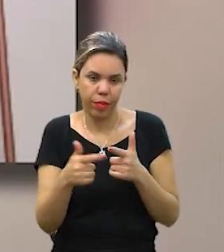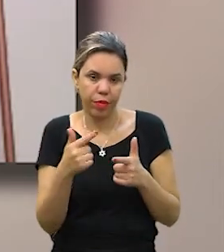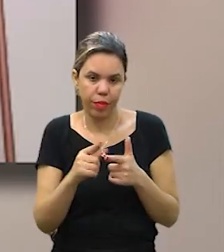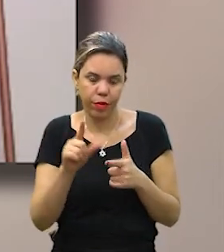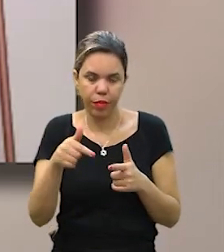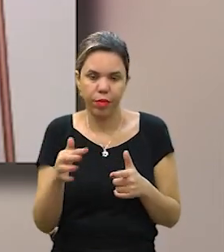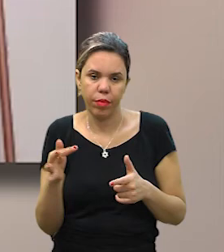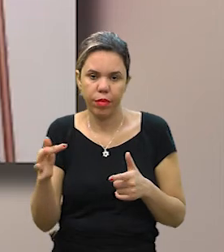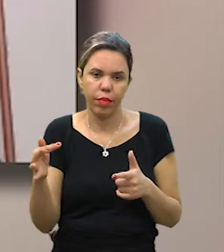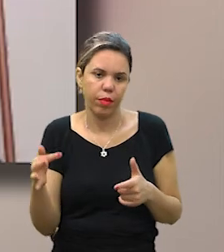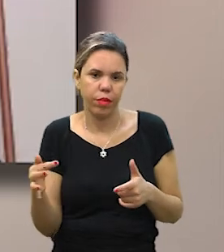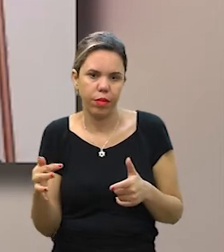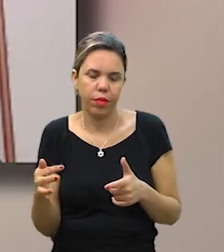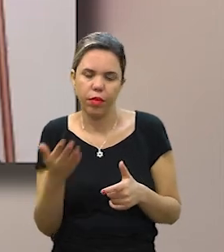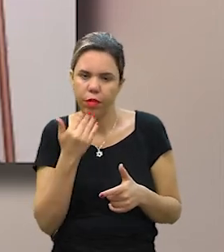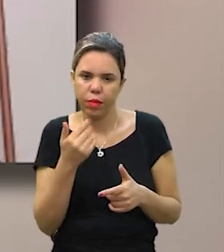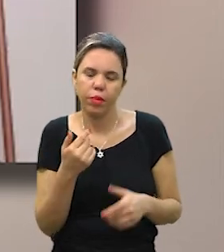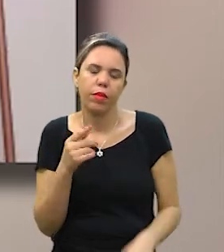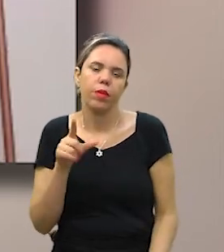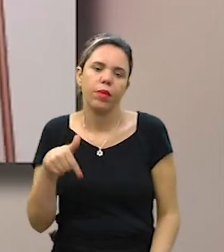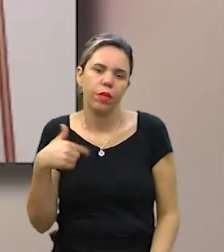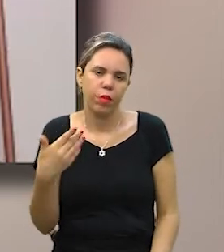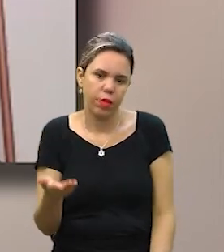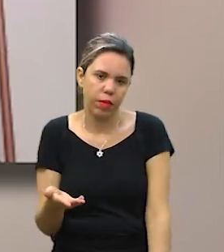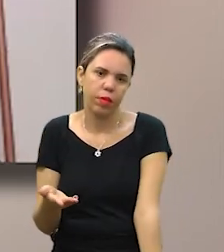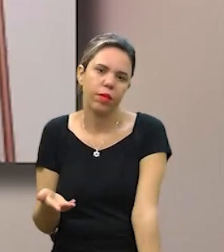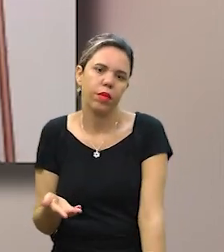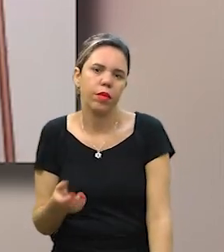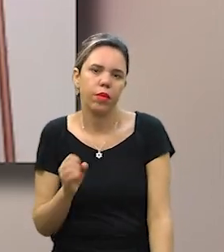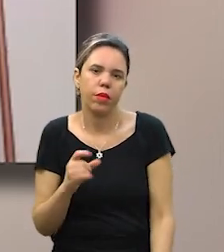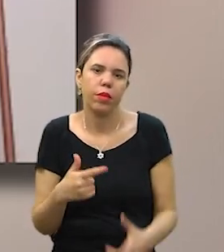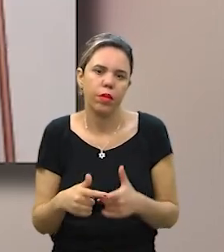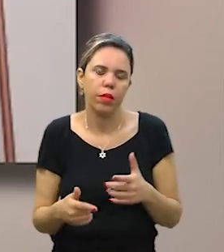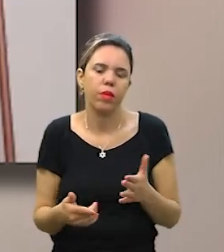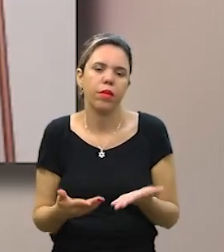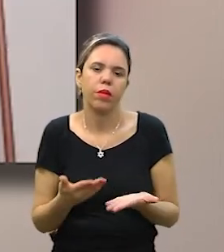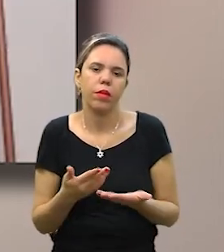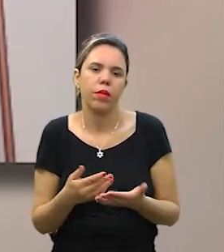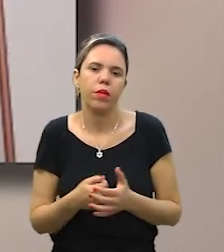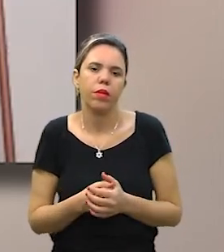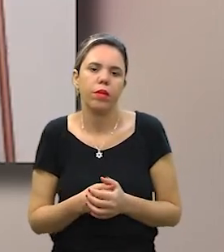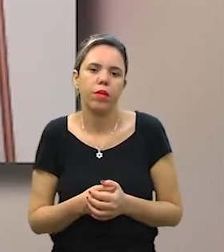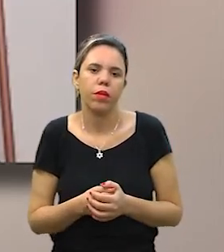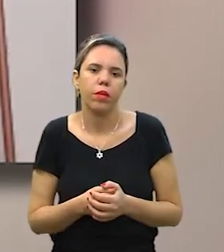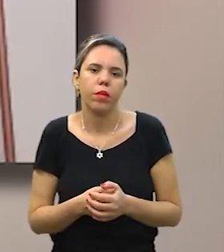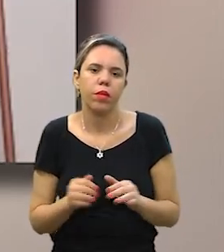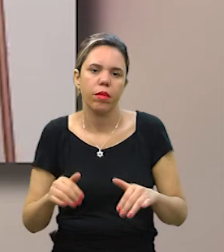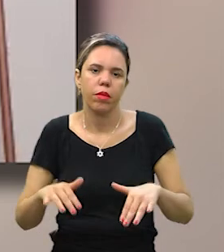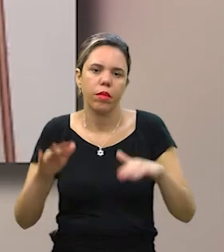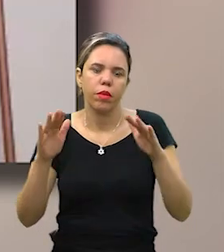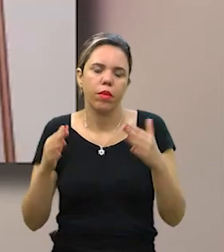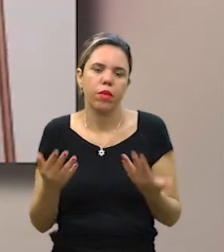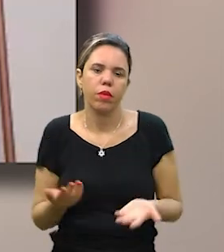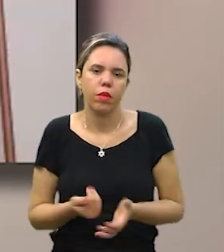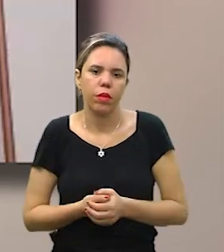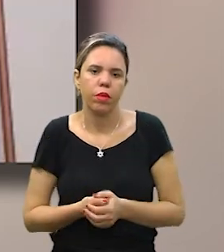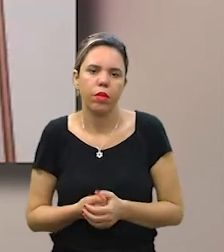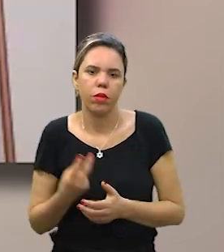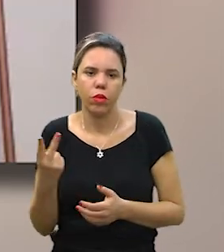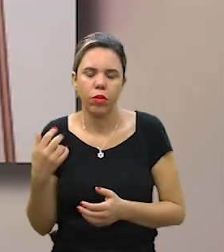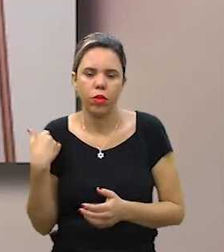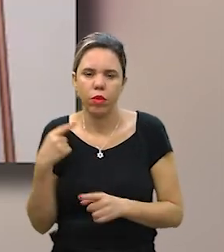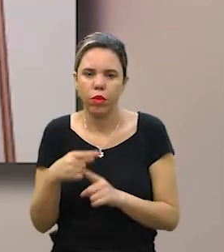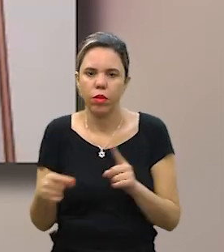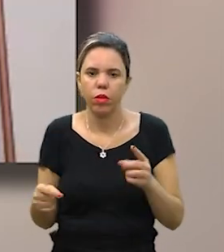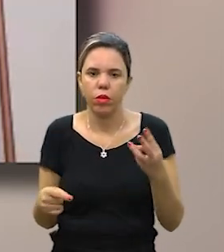ter problema com a alimentação, com seletividade alimentar. E aí depois, quando ela cresce, né,